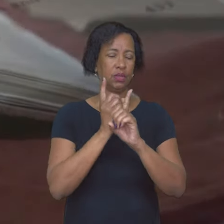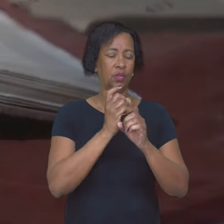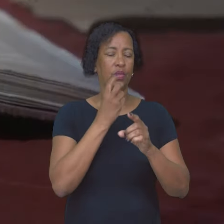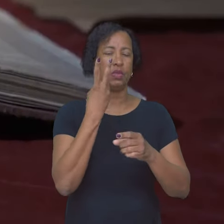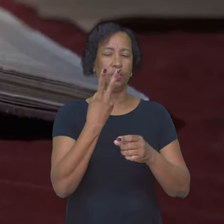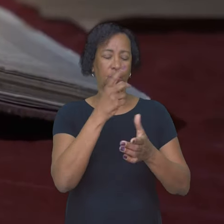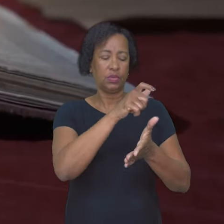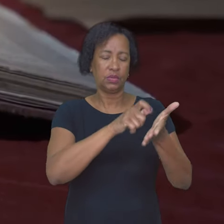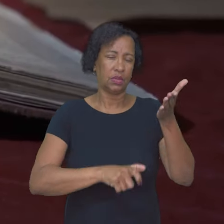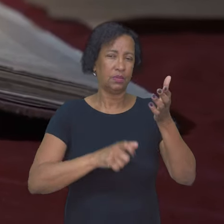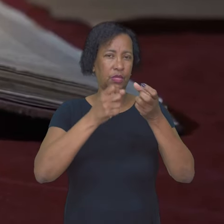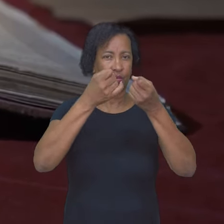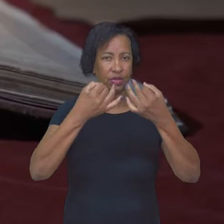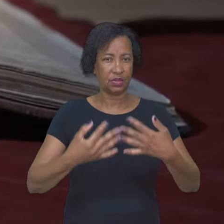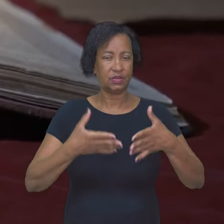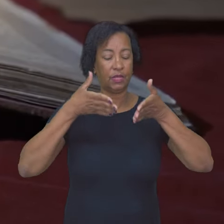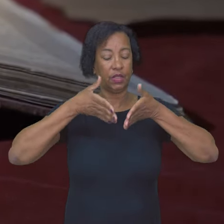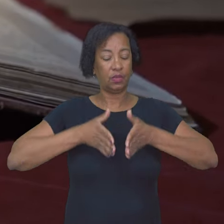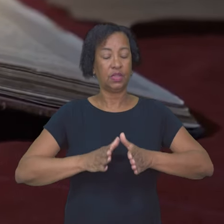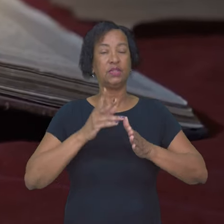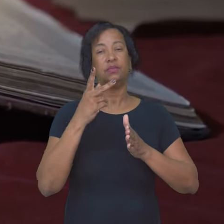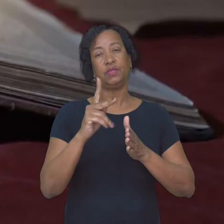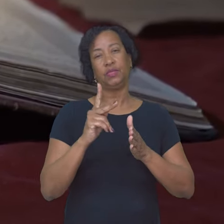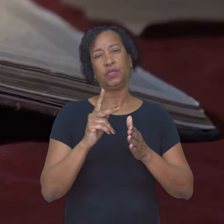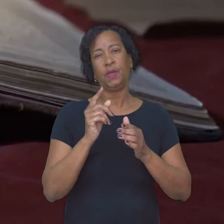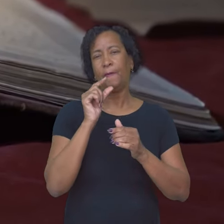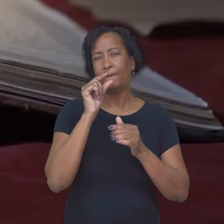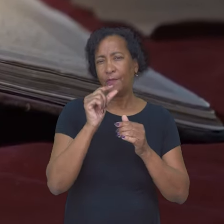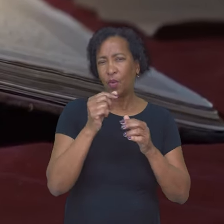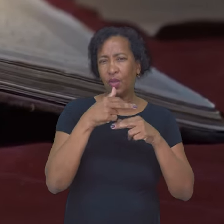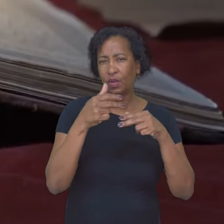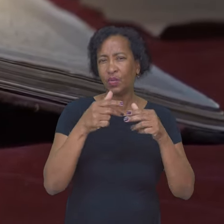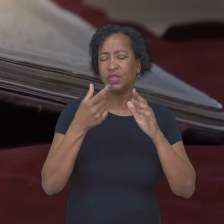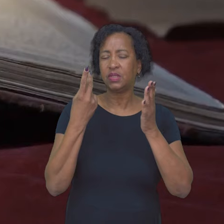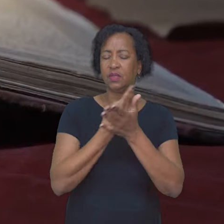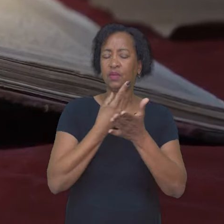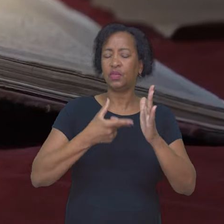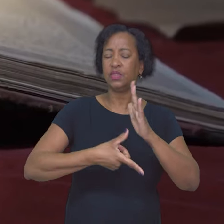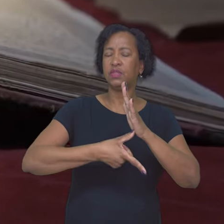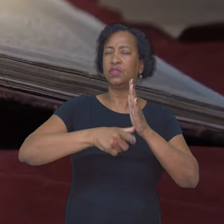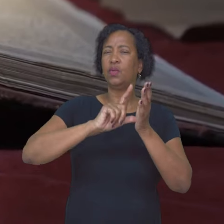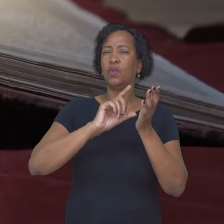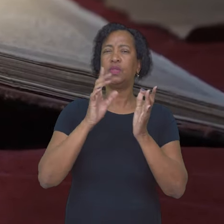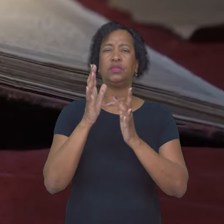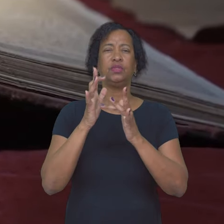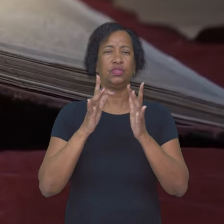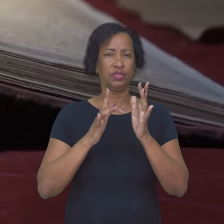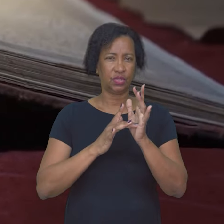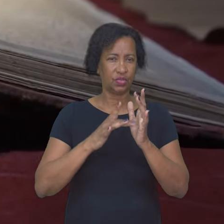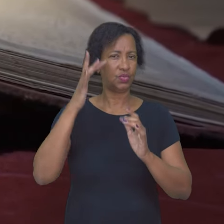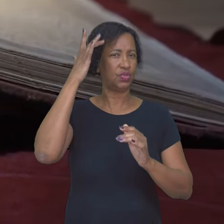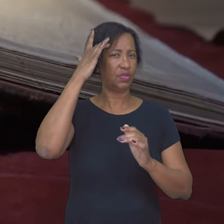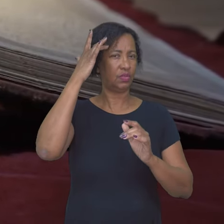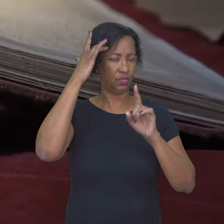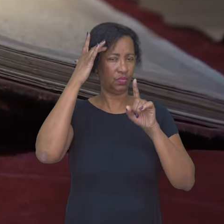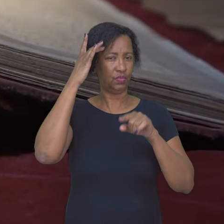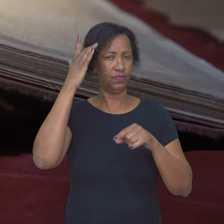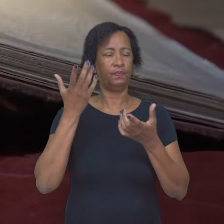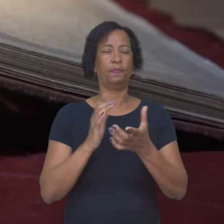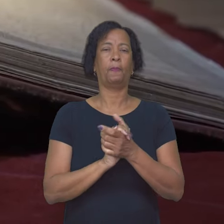o seu nascimento e um pouco sobre um pequeno incidente que aconteceu antes de Jesus chegar à idade adulta